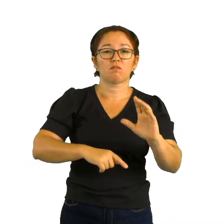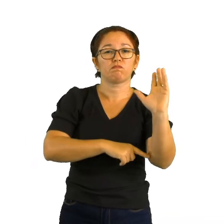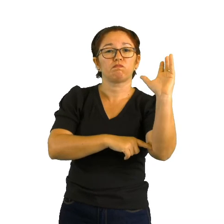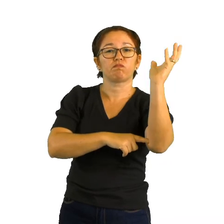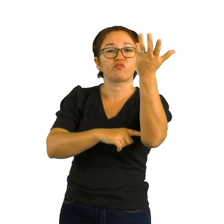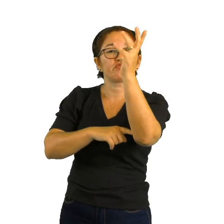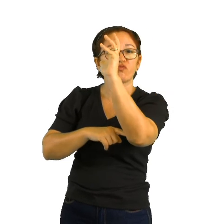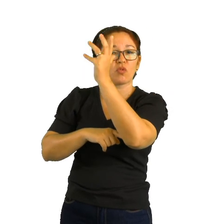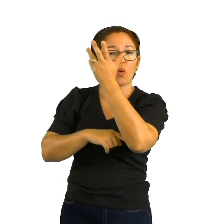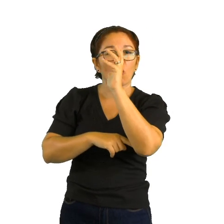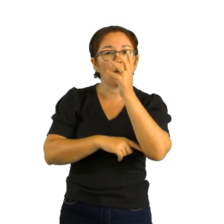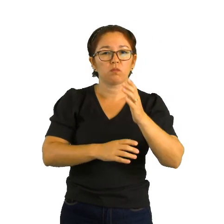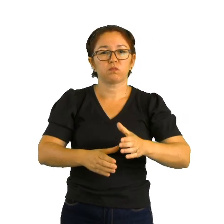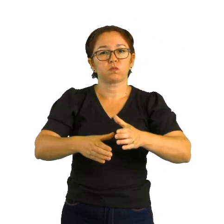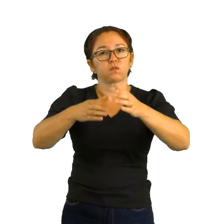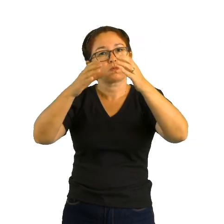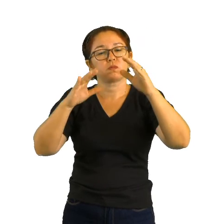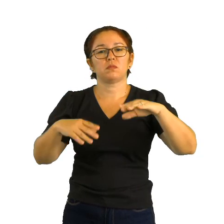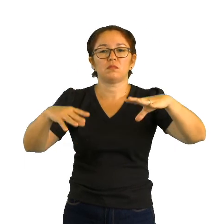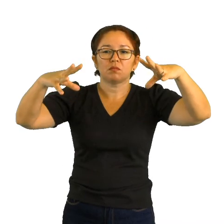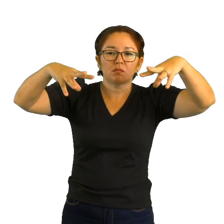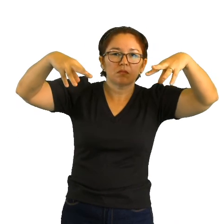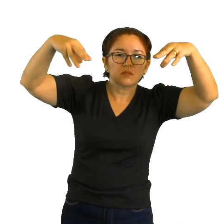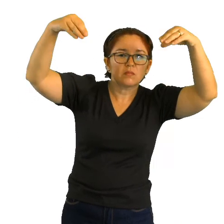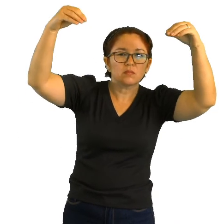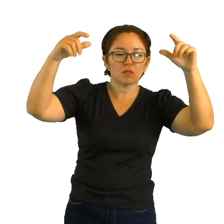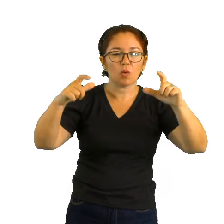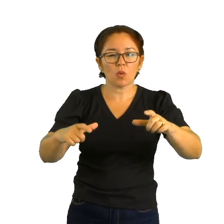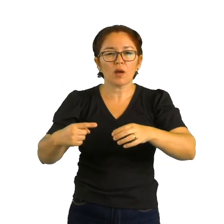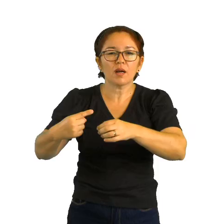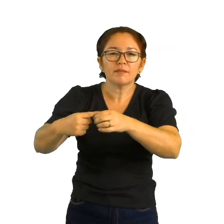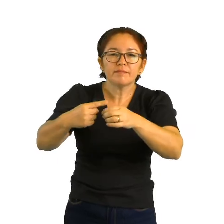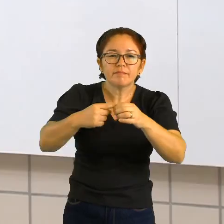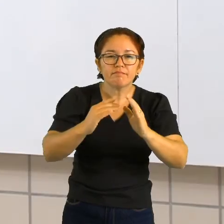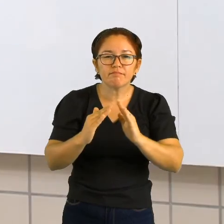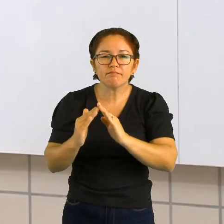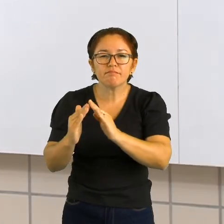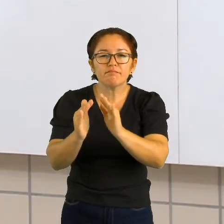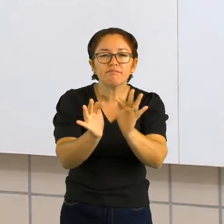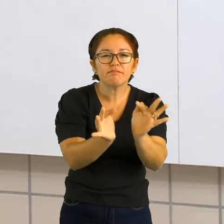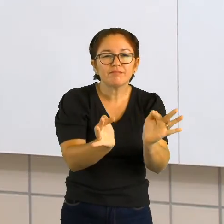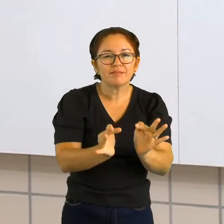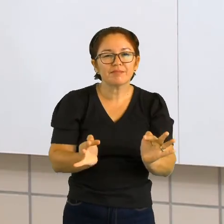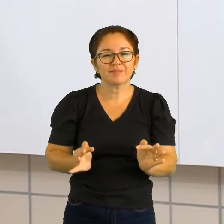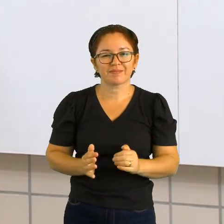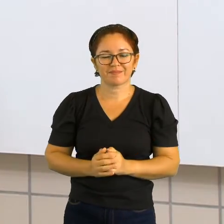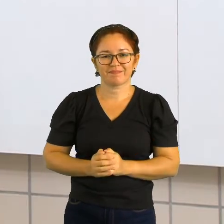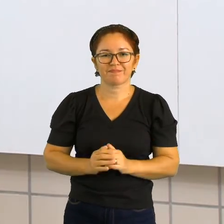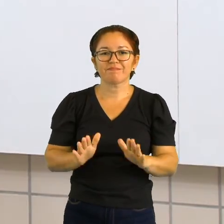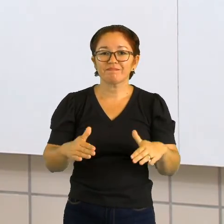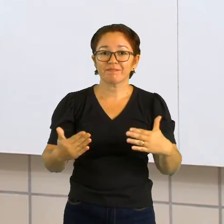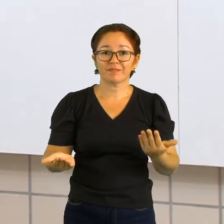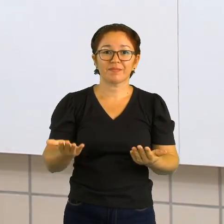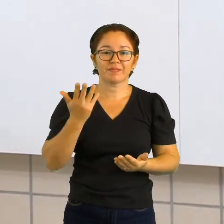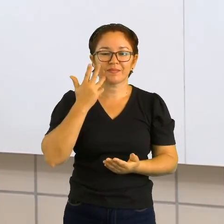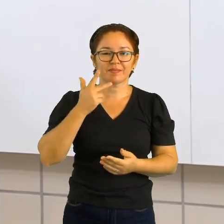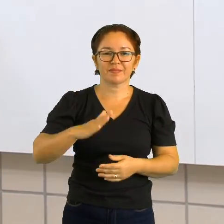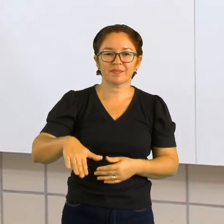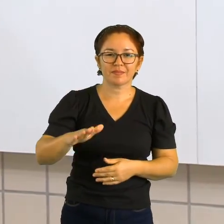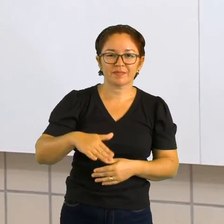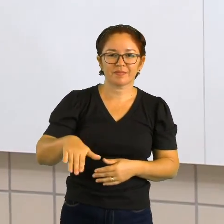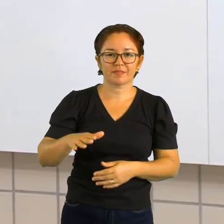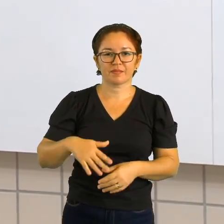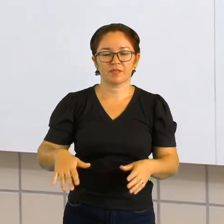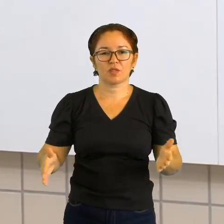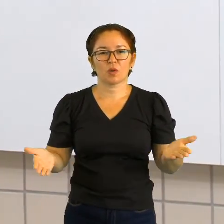palácios e os pequenos vilarejos. Então, crianças, hoje nossa aula